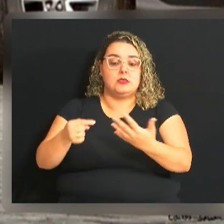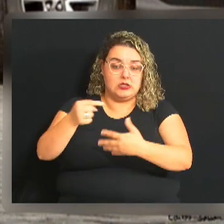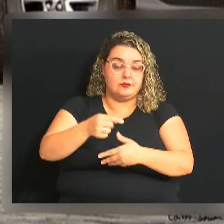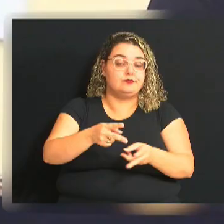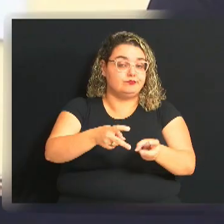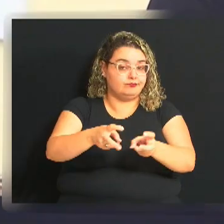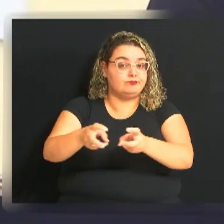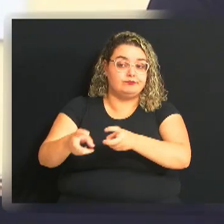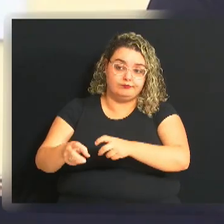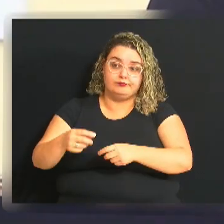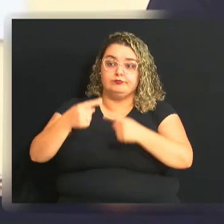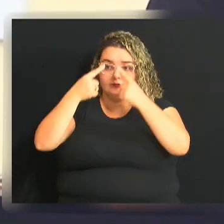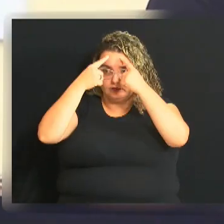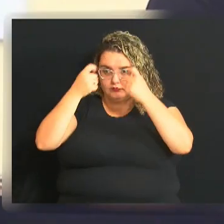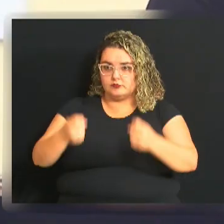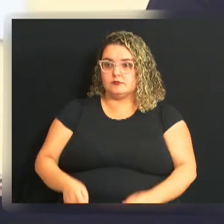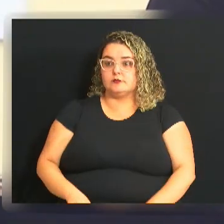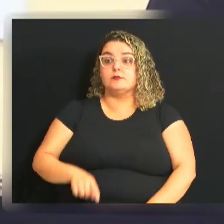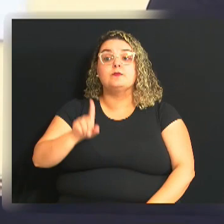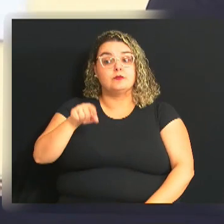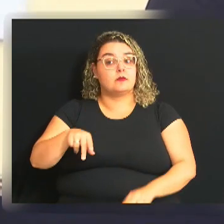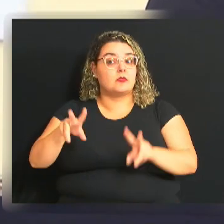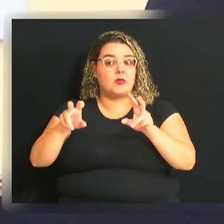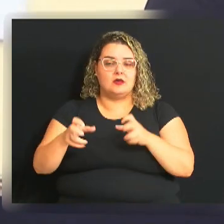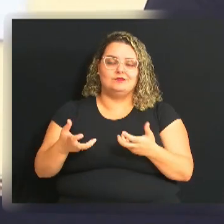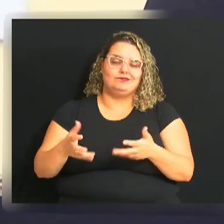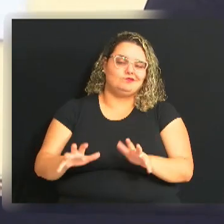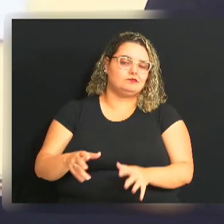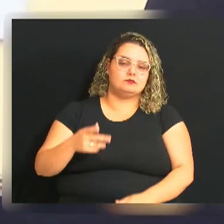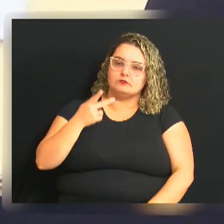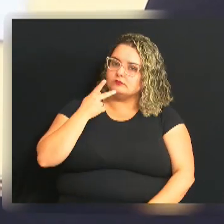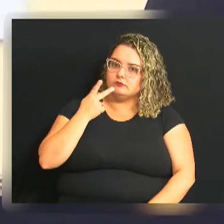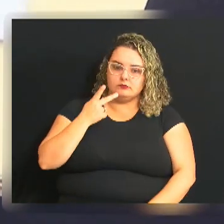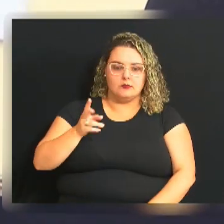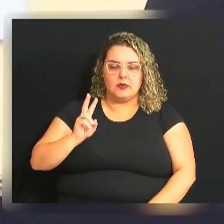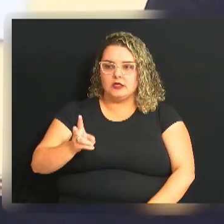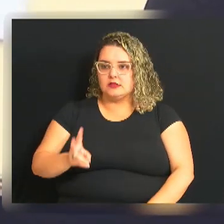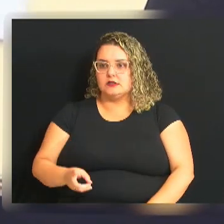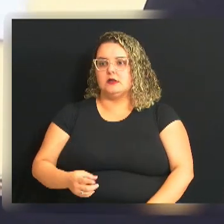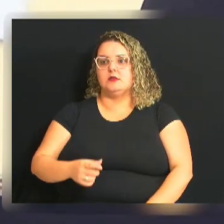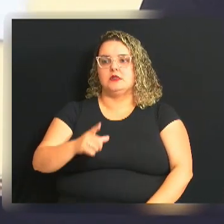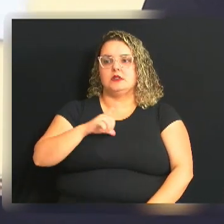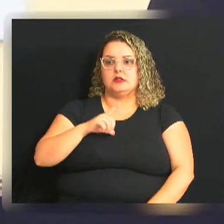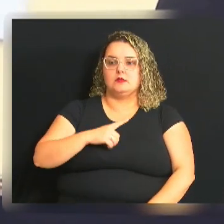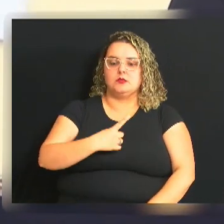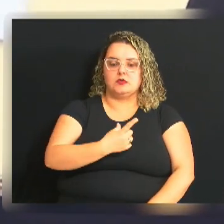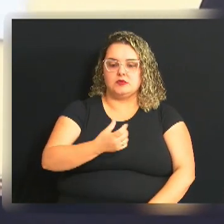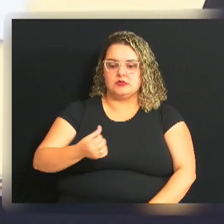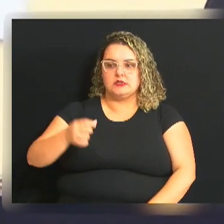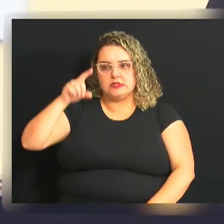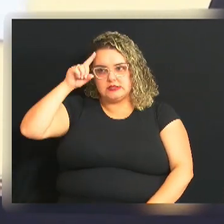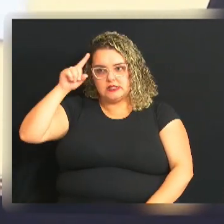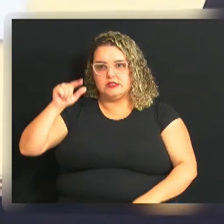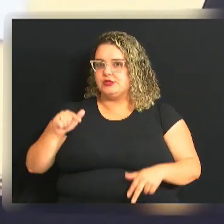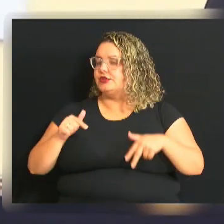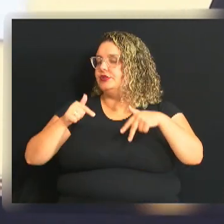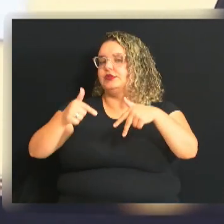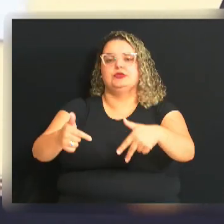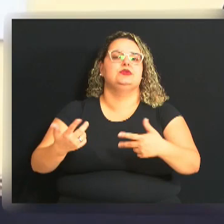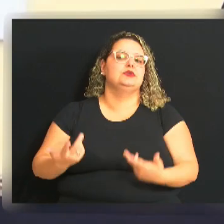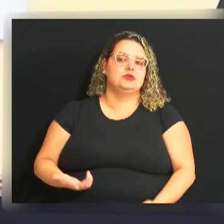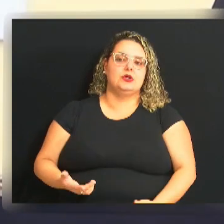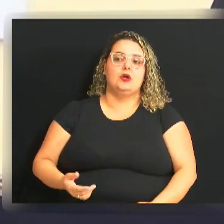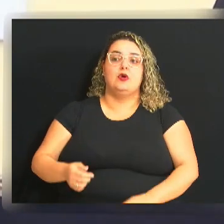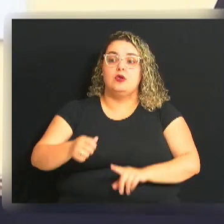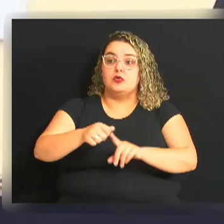de violência. É um tema que nós não gostaríamos de falar toda vez que a gente tem os 16 dias de ativismo, quando a gente fala do Dezembro Branco, era uma